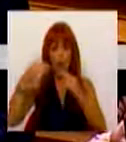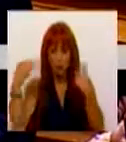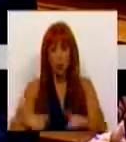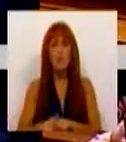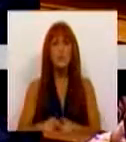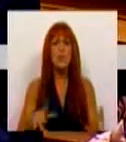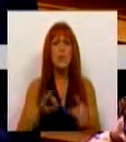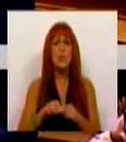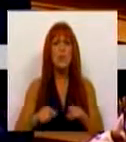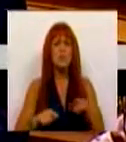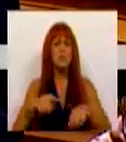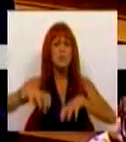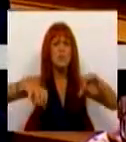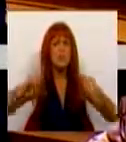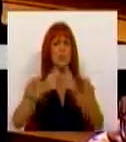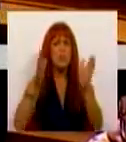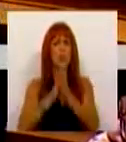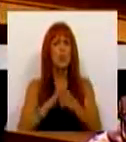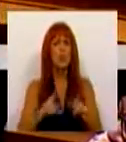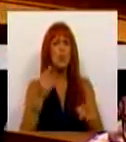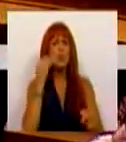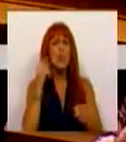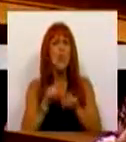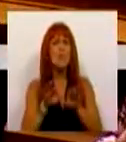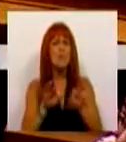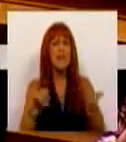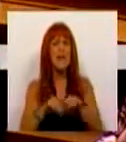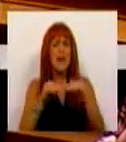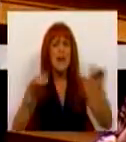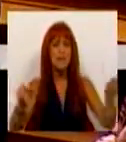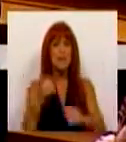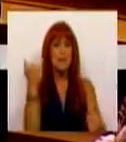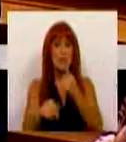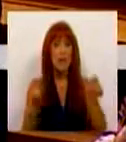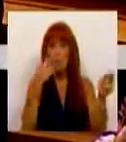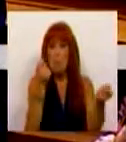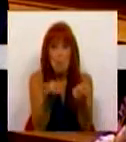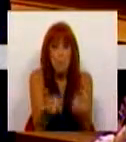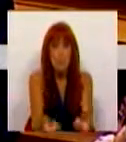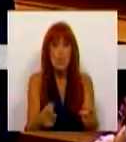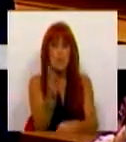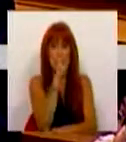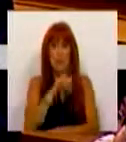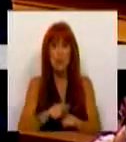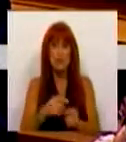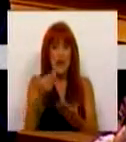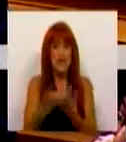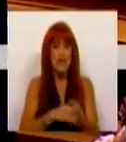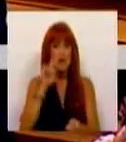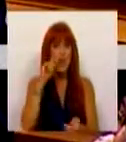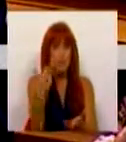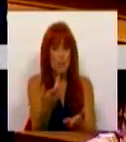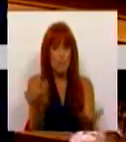nas operações urbanísticas de todas as utilizações tipo da categoria de risco reduzido, a aplicação de uma ficha de